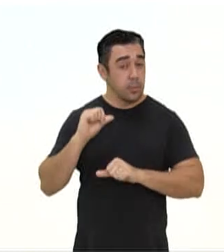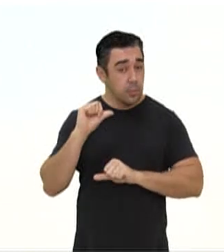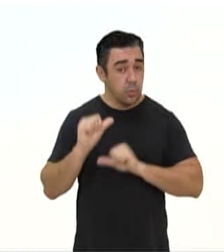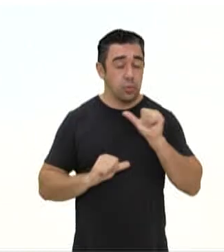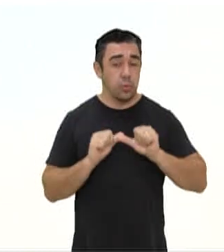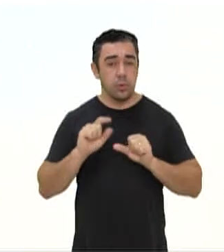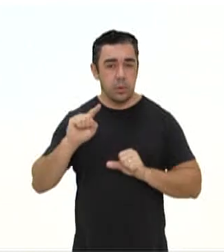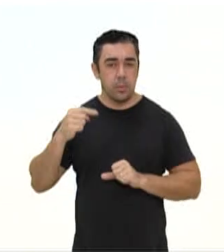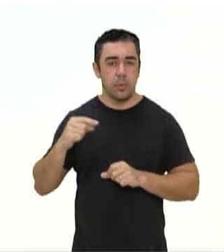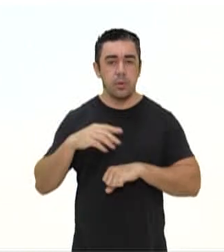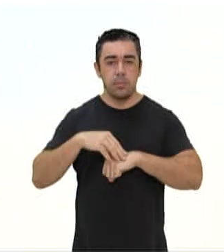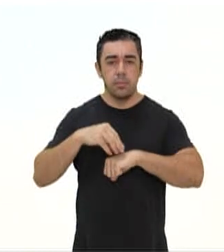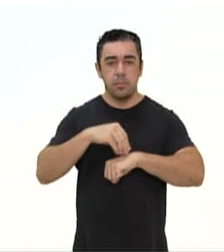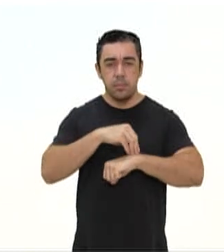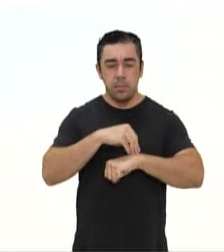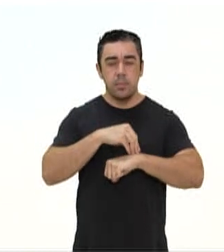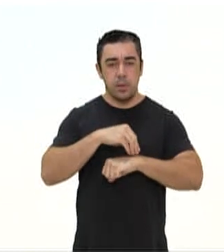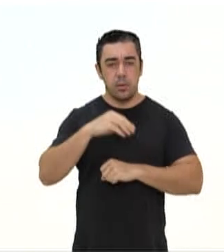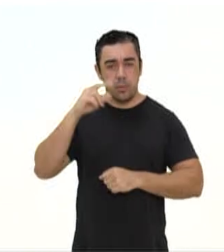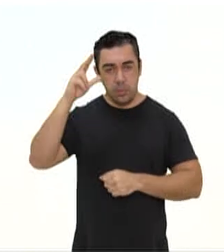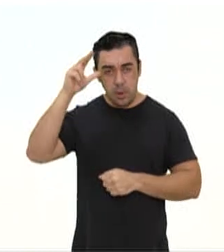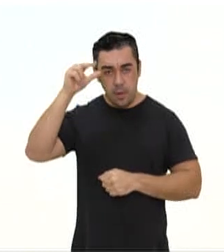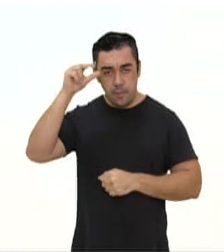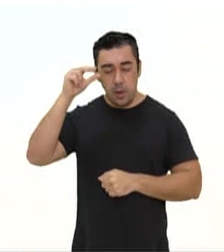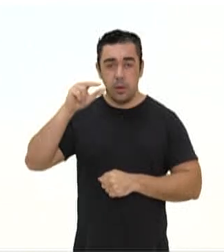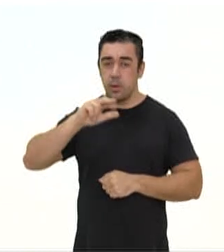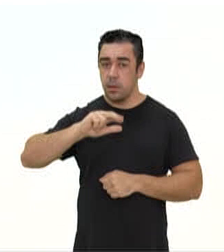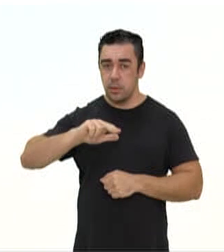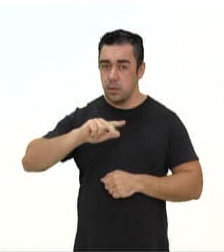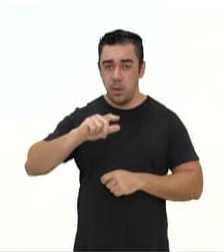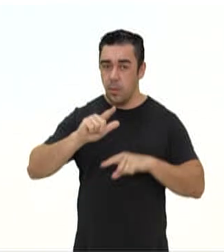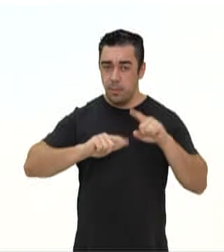depois por pelos de cavalo, que não eram ainda